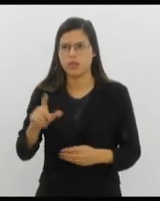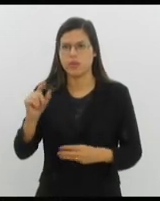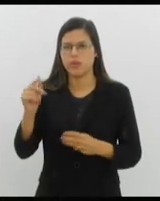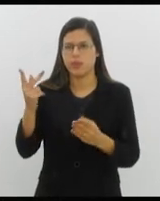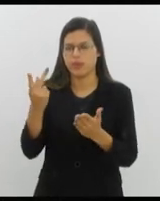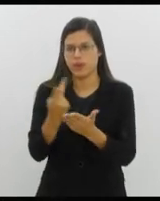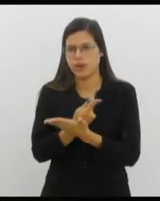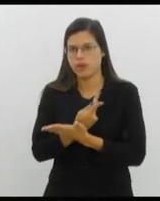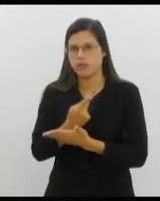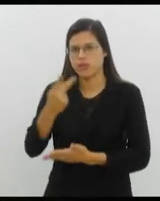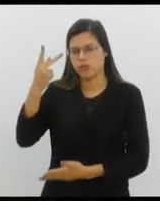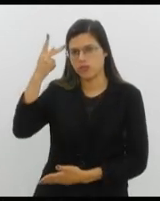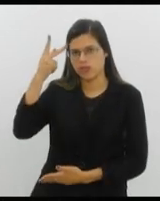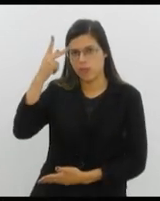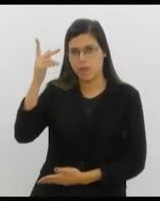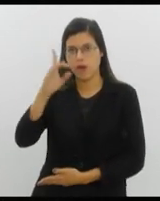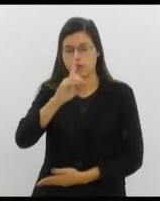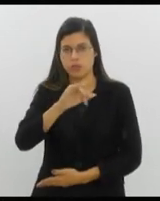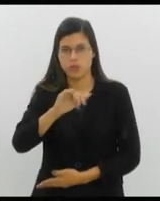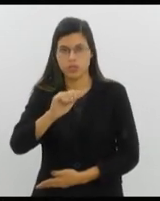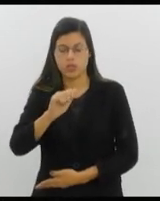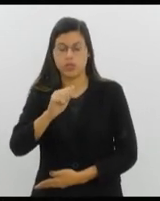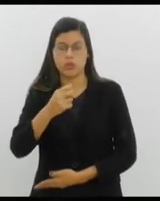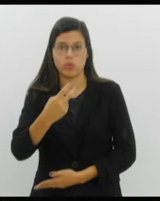Paulo no dia 2 de junho.